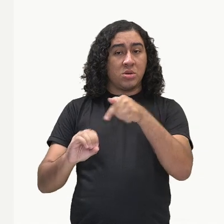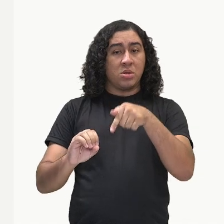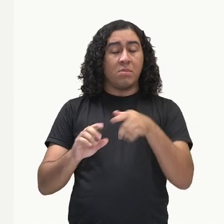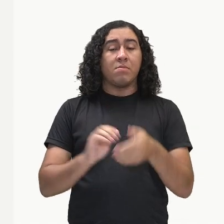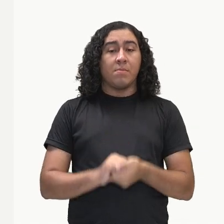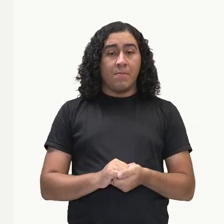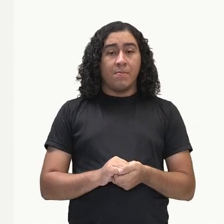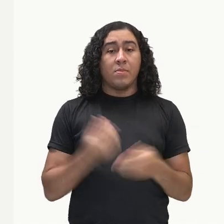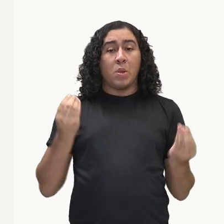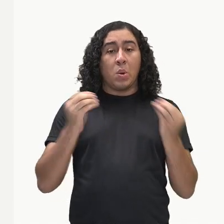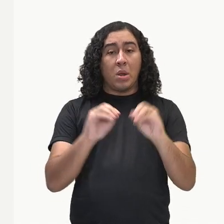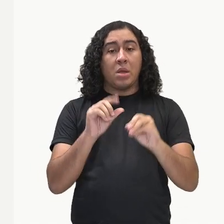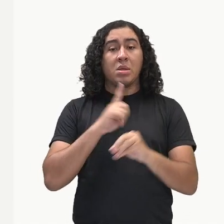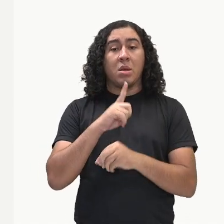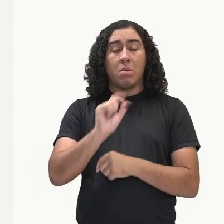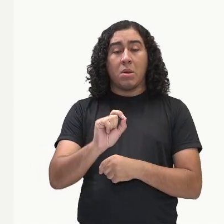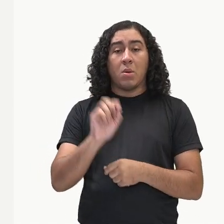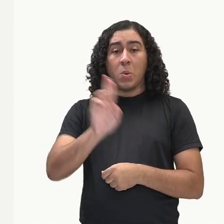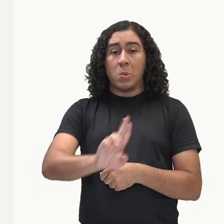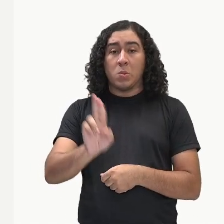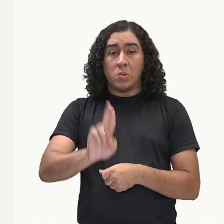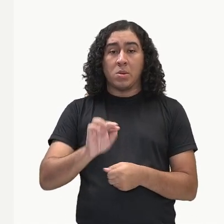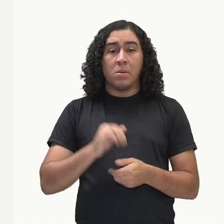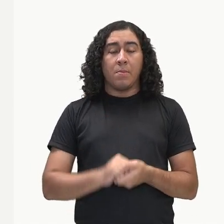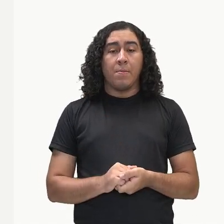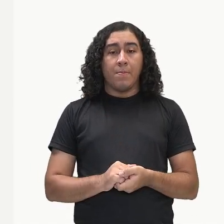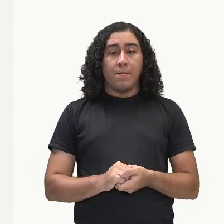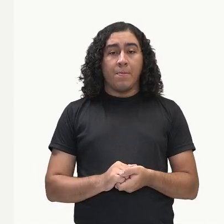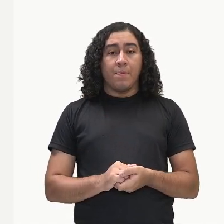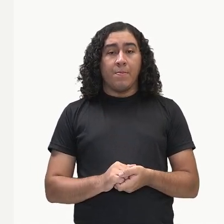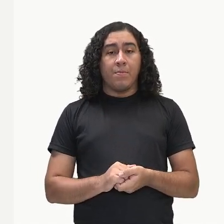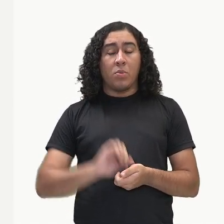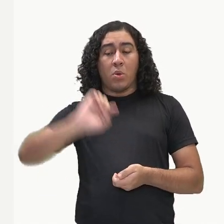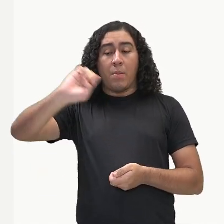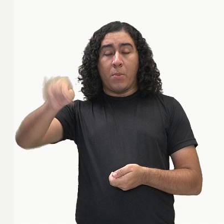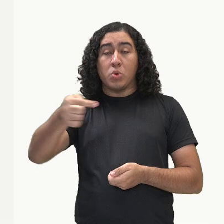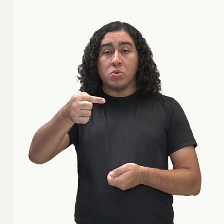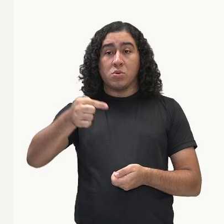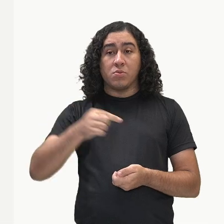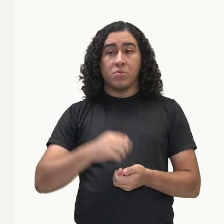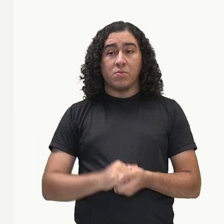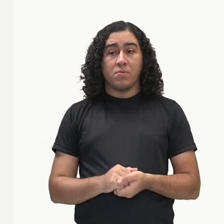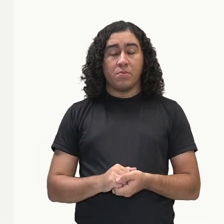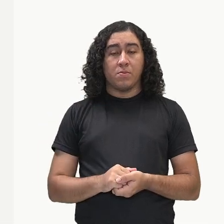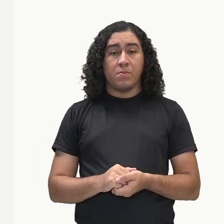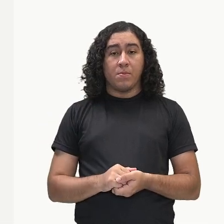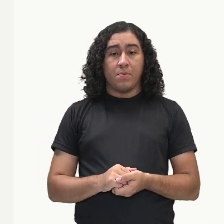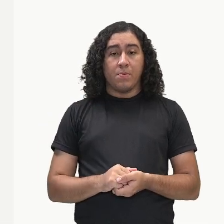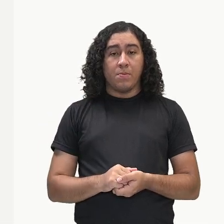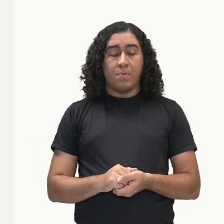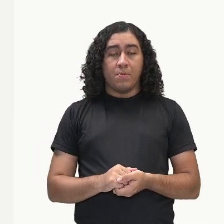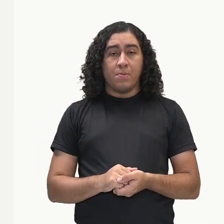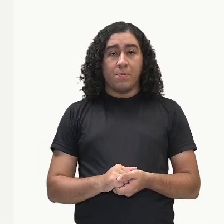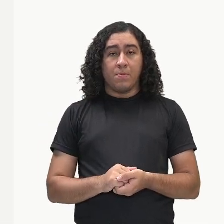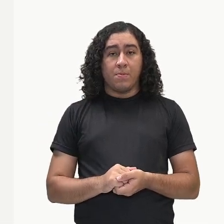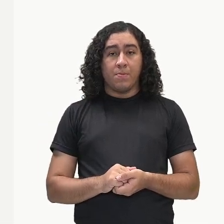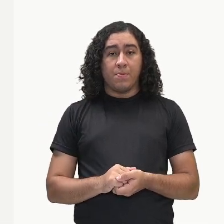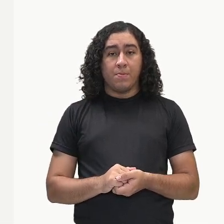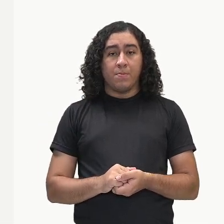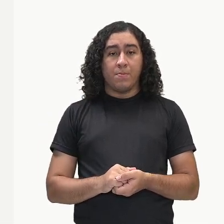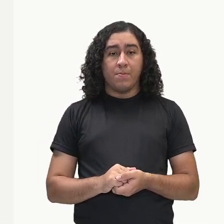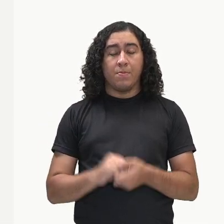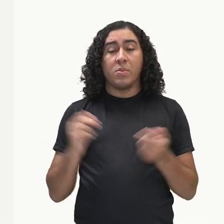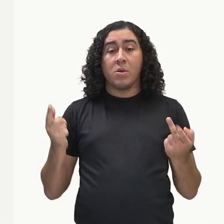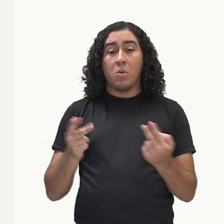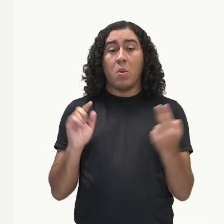lugar dele eu vou colocar um sinalzinho chamado apóstrofo. Parece uma vírgula, ele fica lá em cima. A mesma